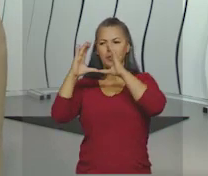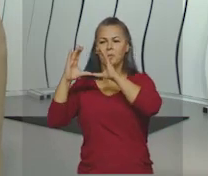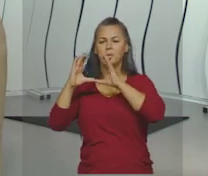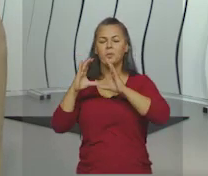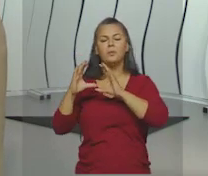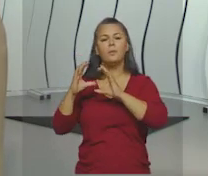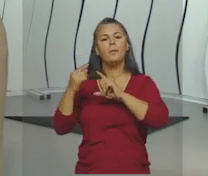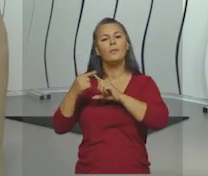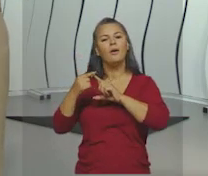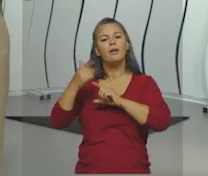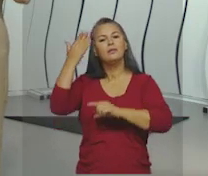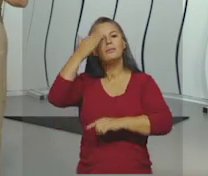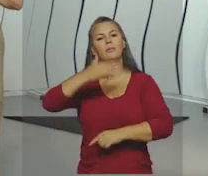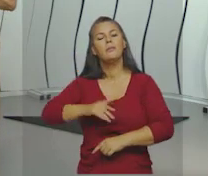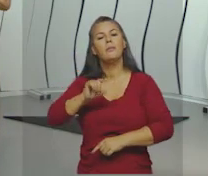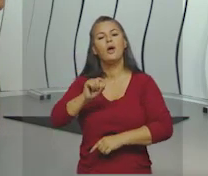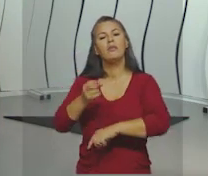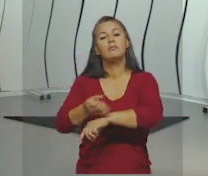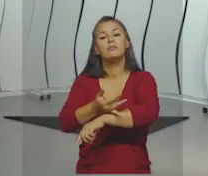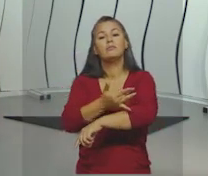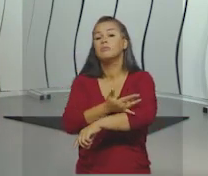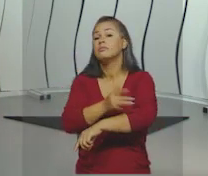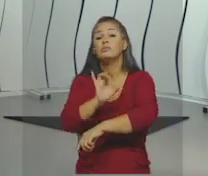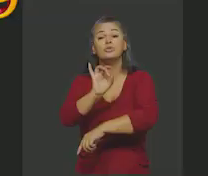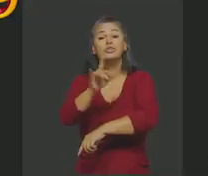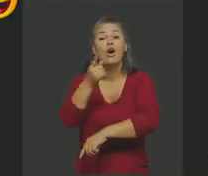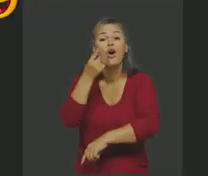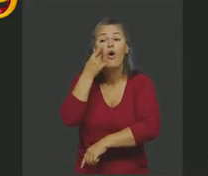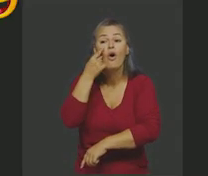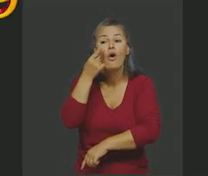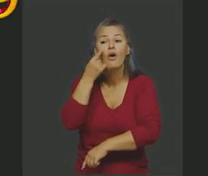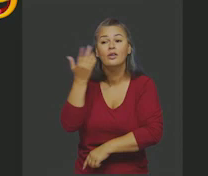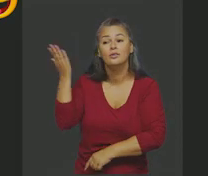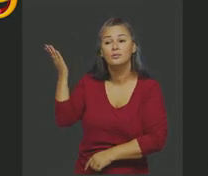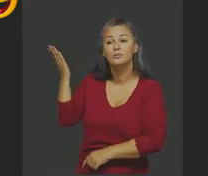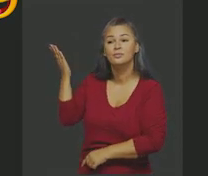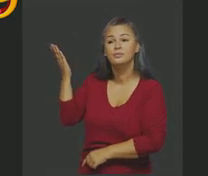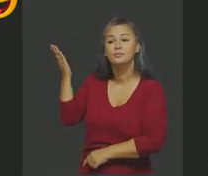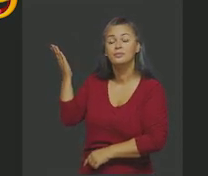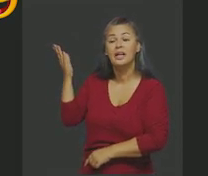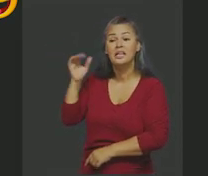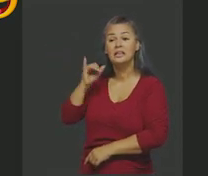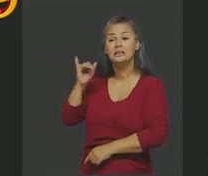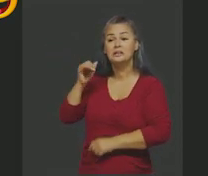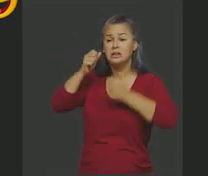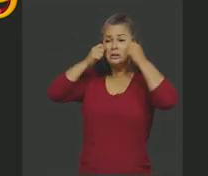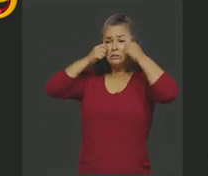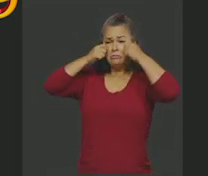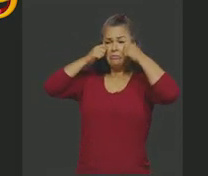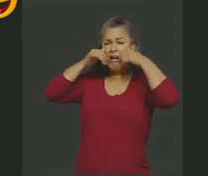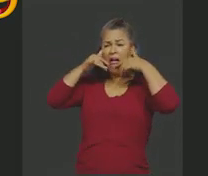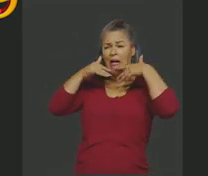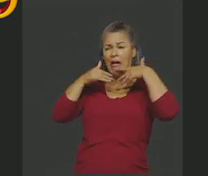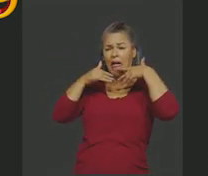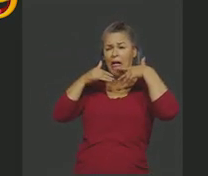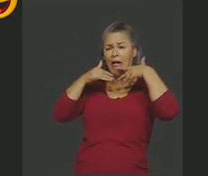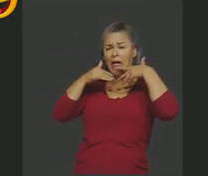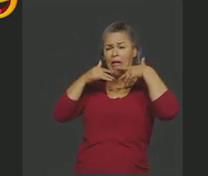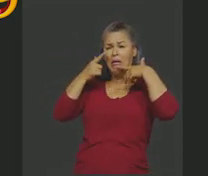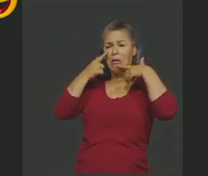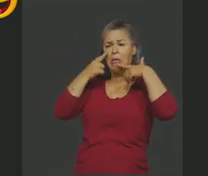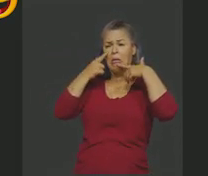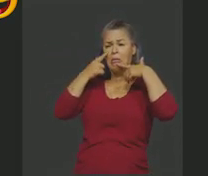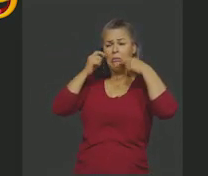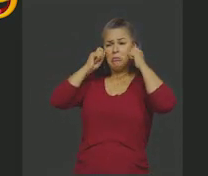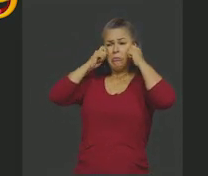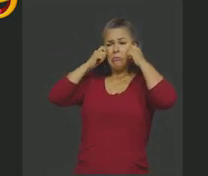uma emoção. Se eu estou chorando, eu coloco... Olha o olhinho. Olha como que o olho mostra emoção. O chorar é